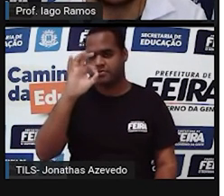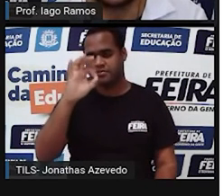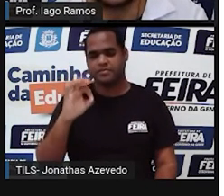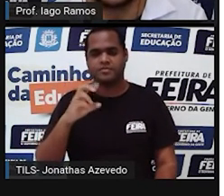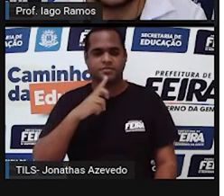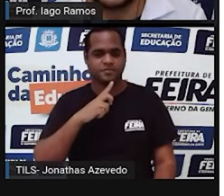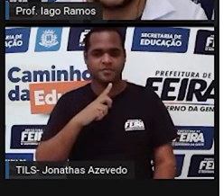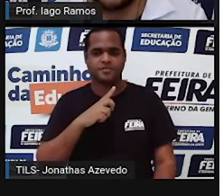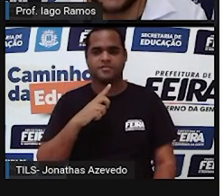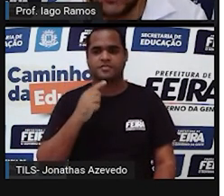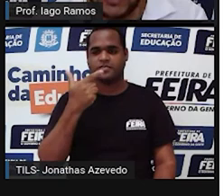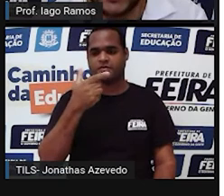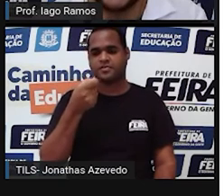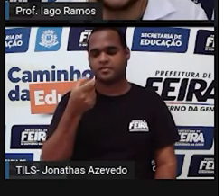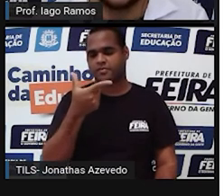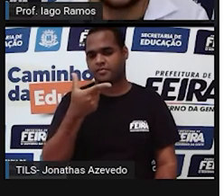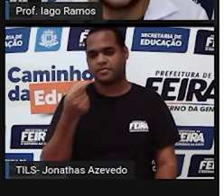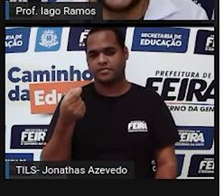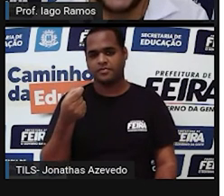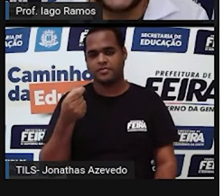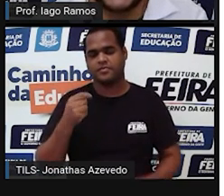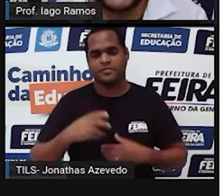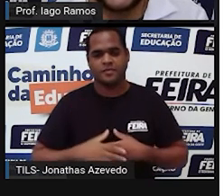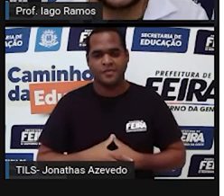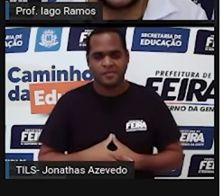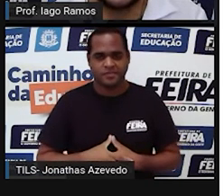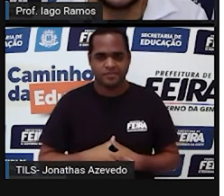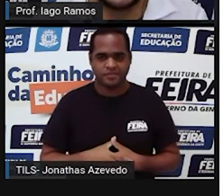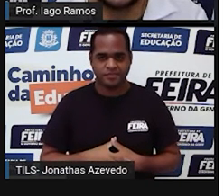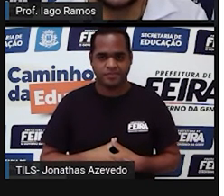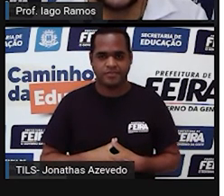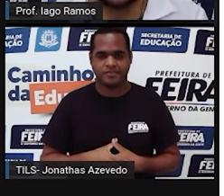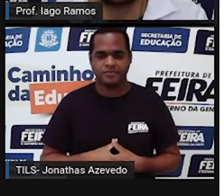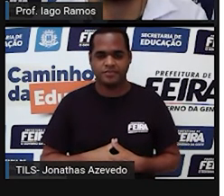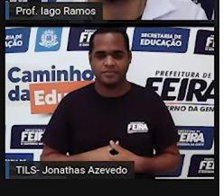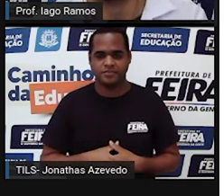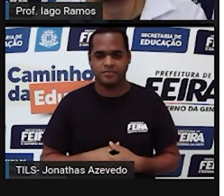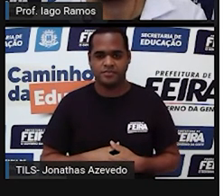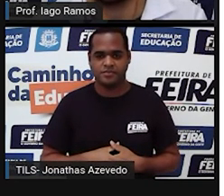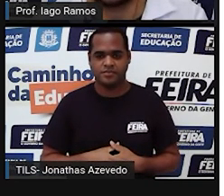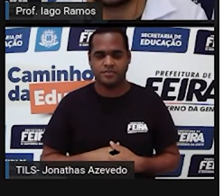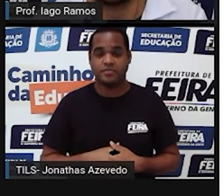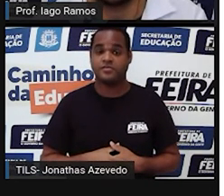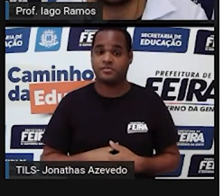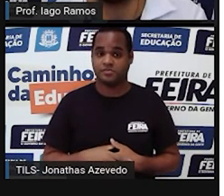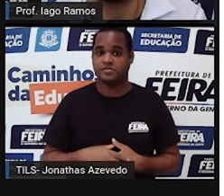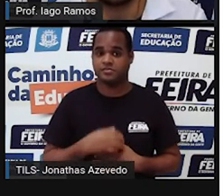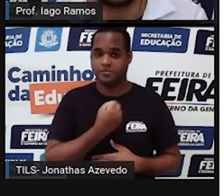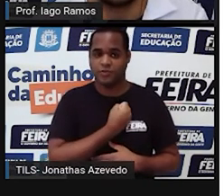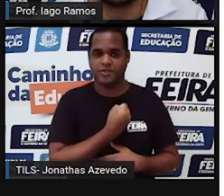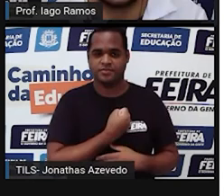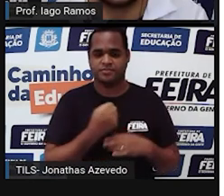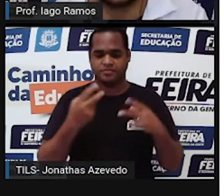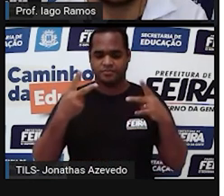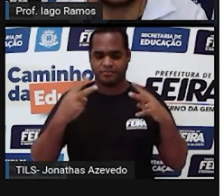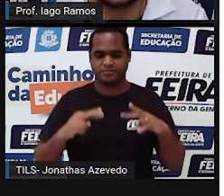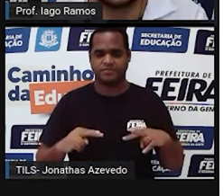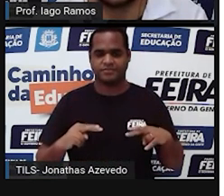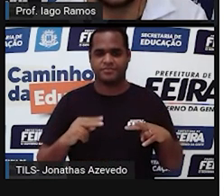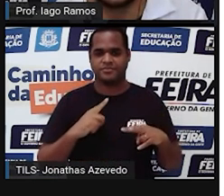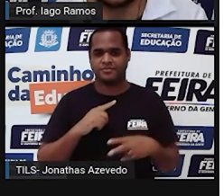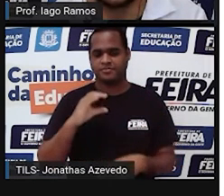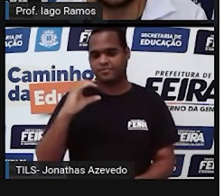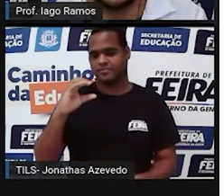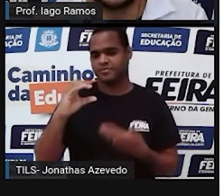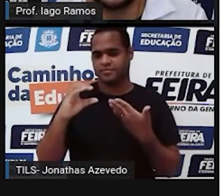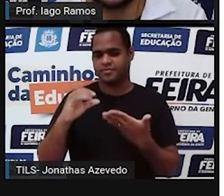2020. A gente já vê agora que a classe C, D e E, os números já são menores, né? Na classe C,